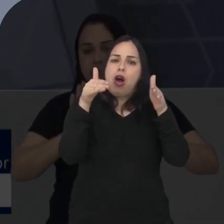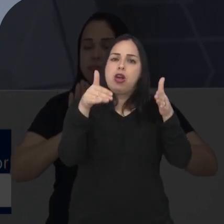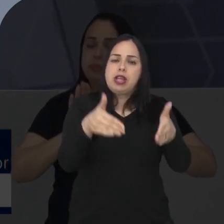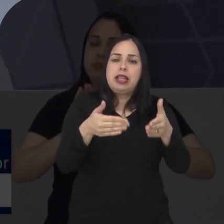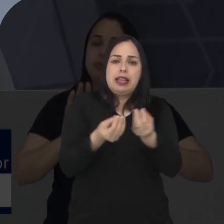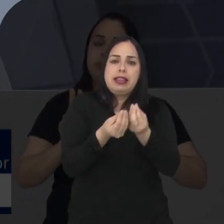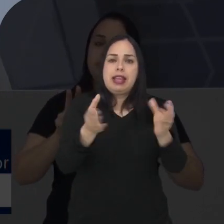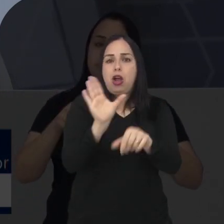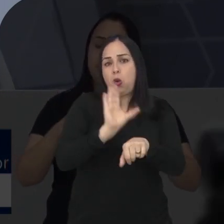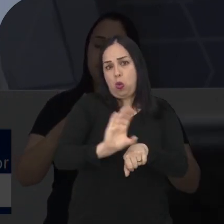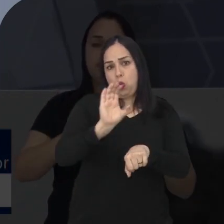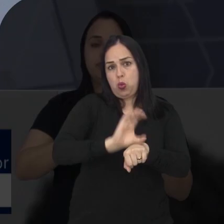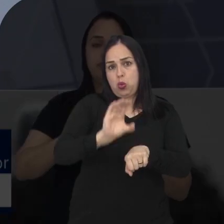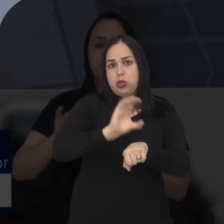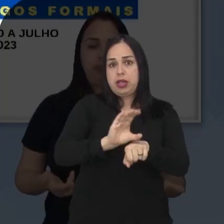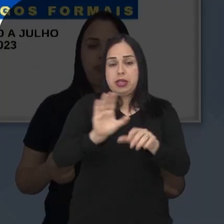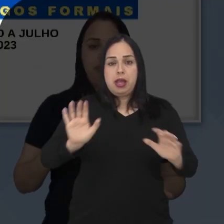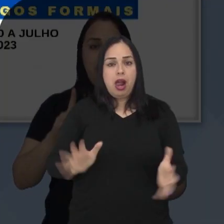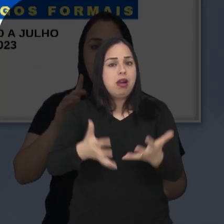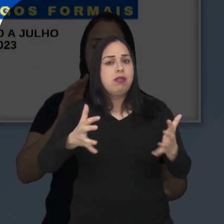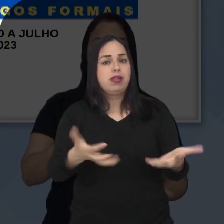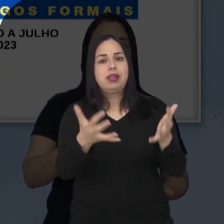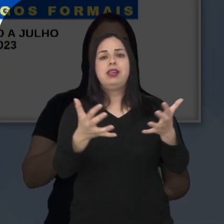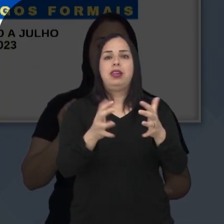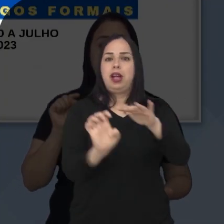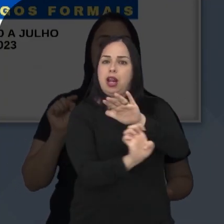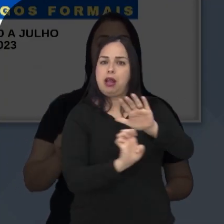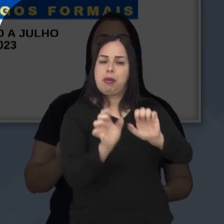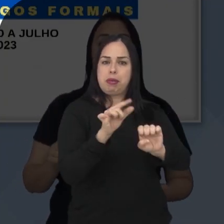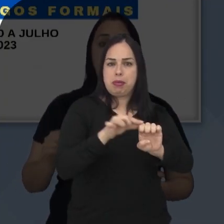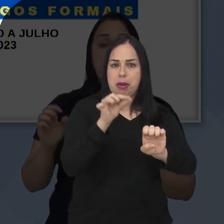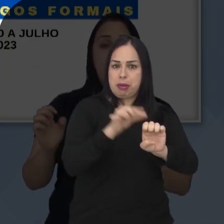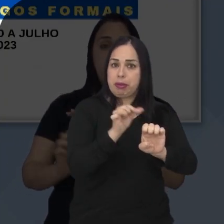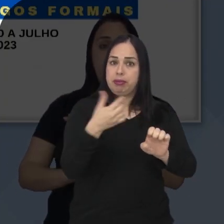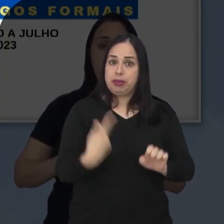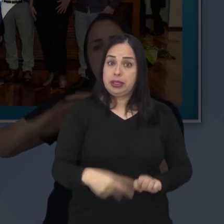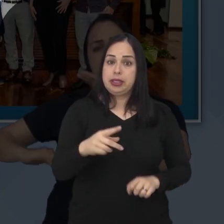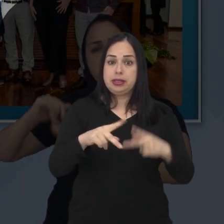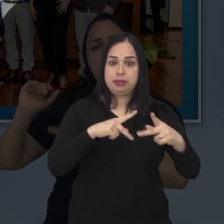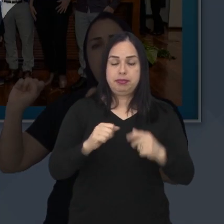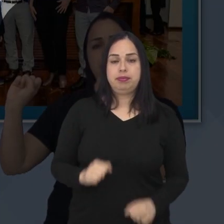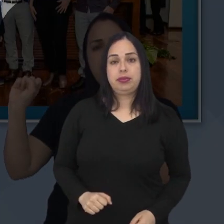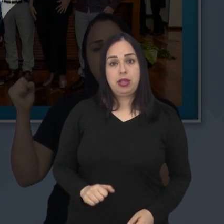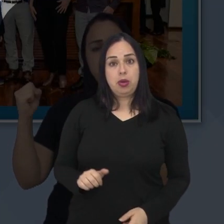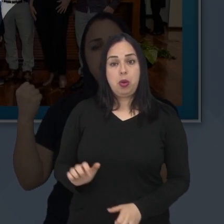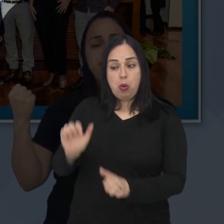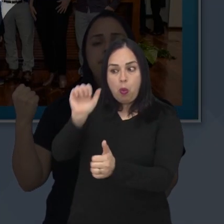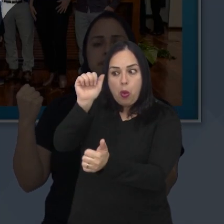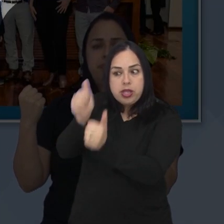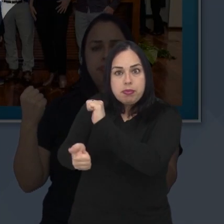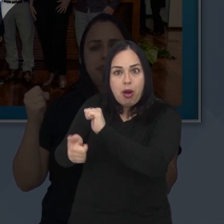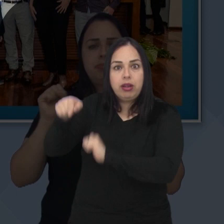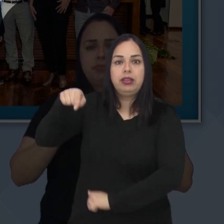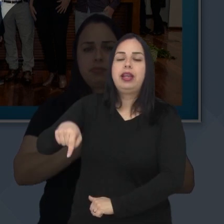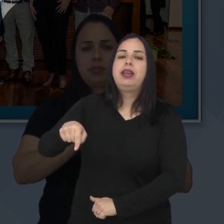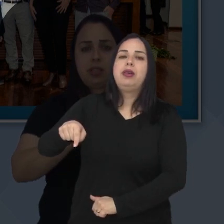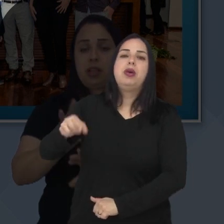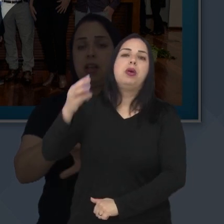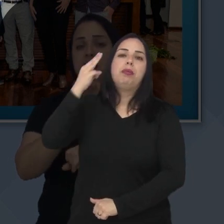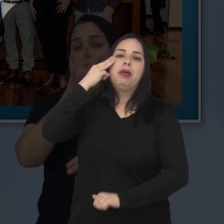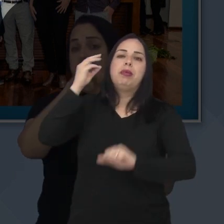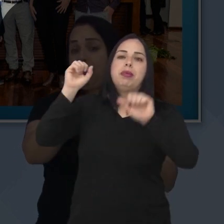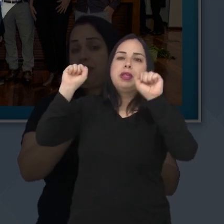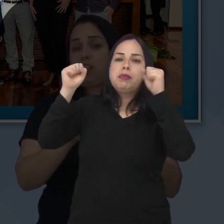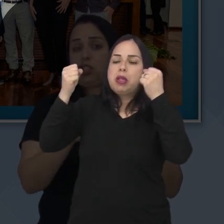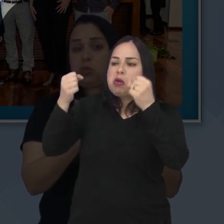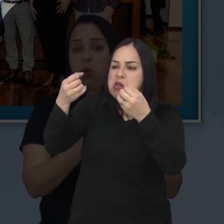para a capacitação profissional e incentivo ao empreendedorismo na cidade. Já o esporte foi o assunto do vereador Marcão,